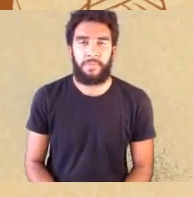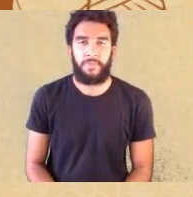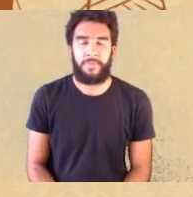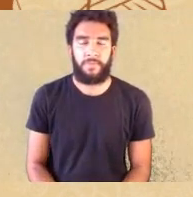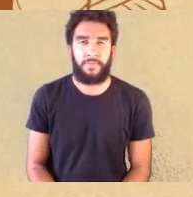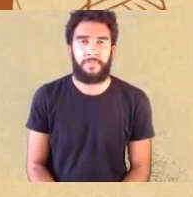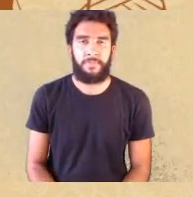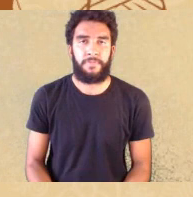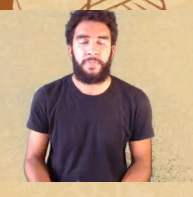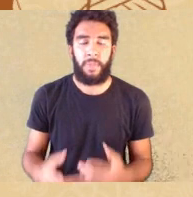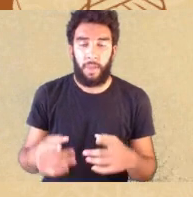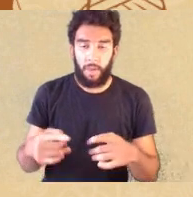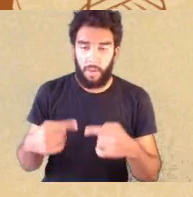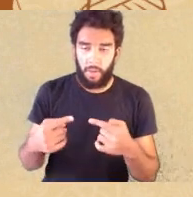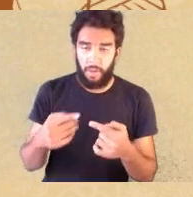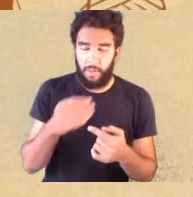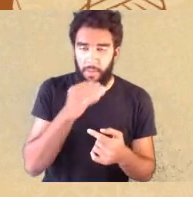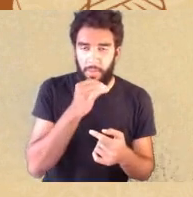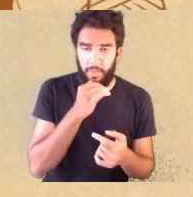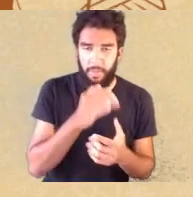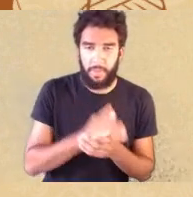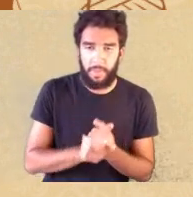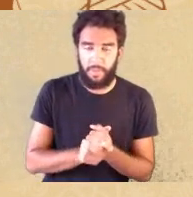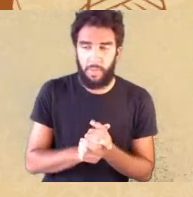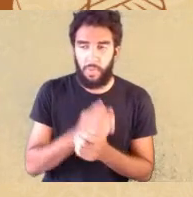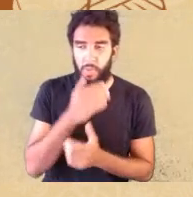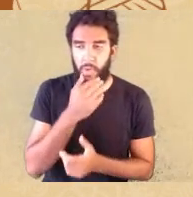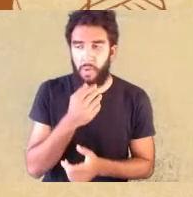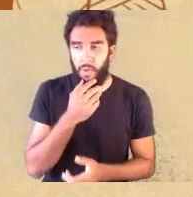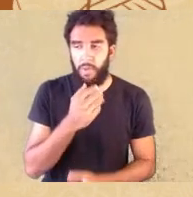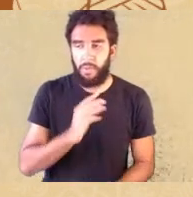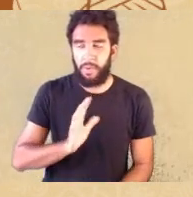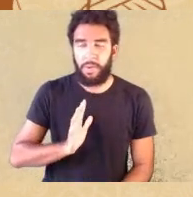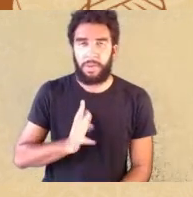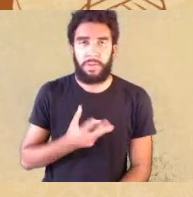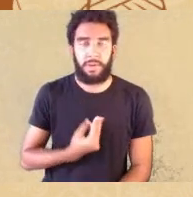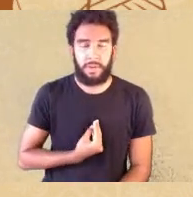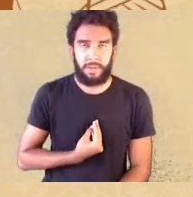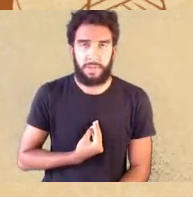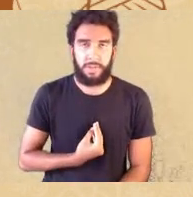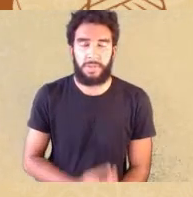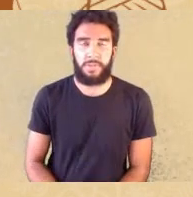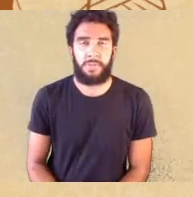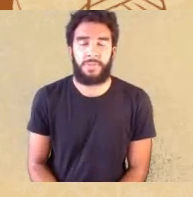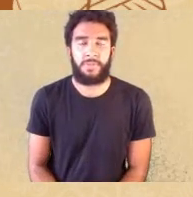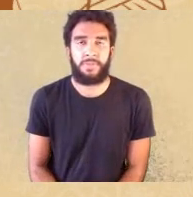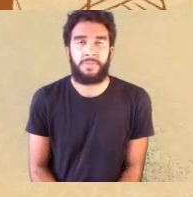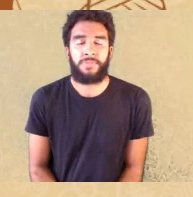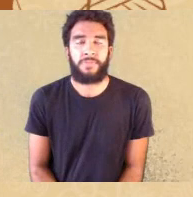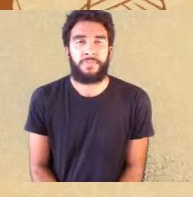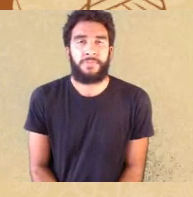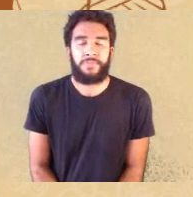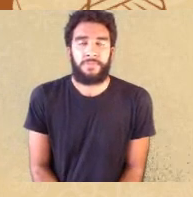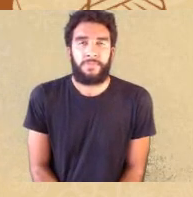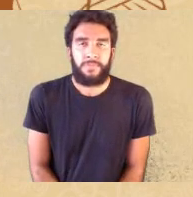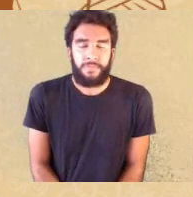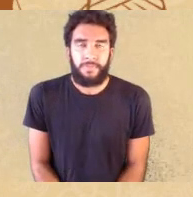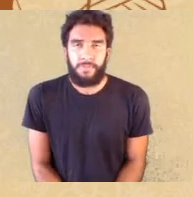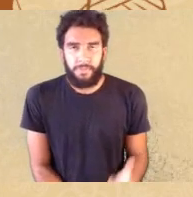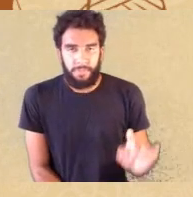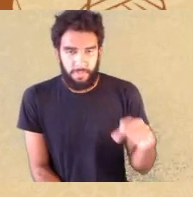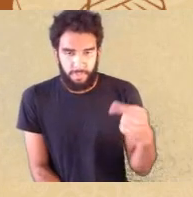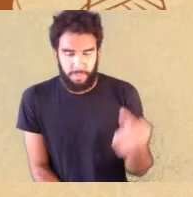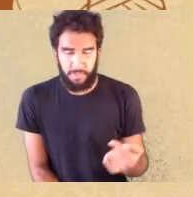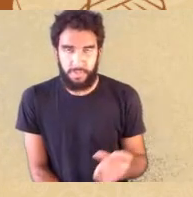depois, homens trans, tá? Aqui no Brasil, homens trans. Depois,